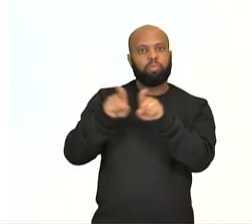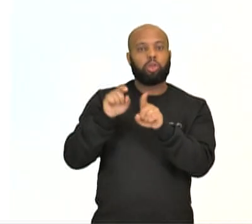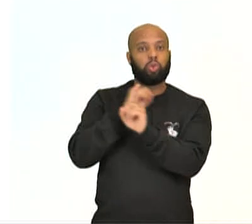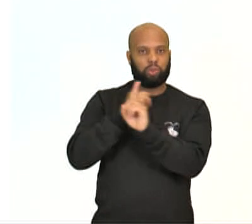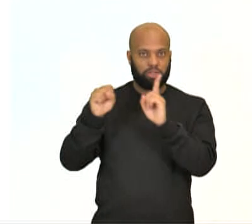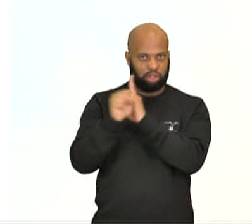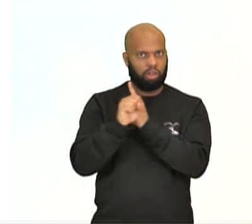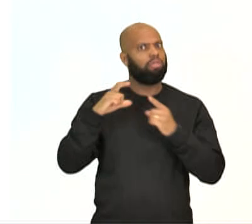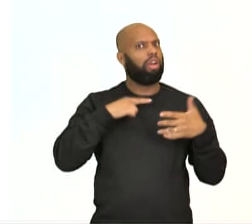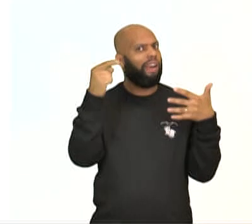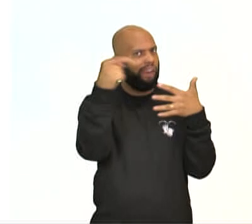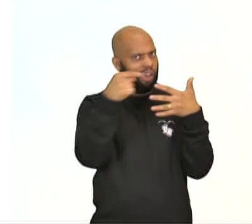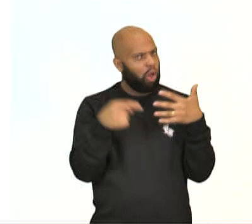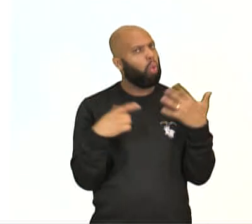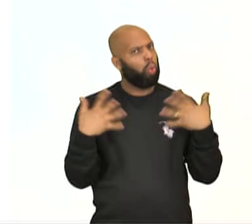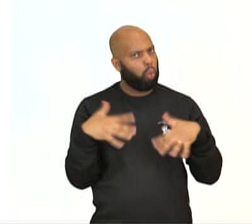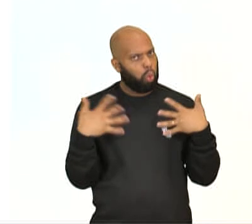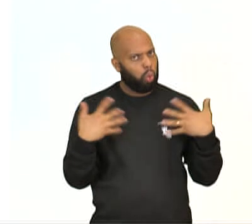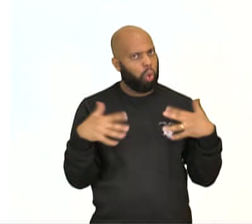coisa.